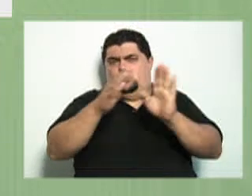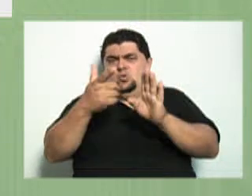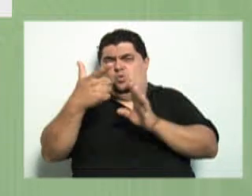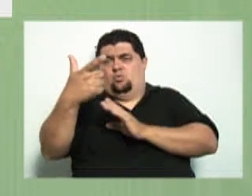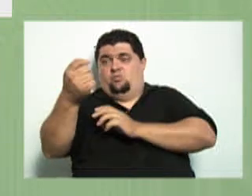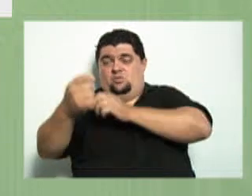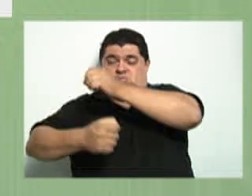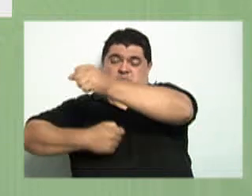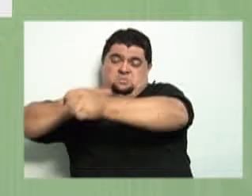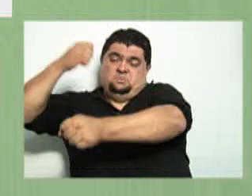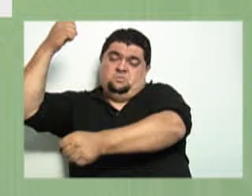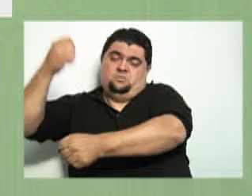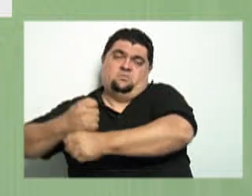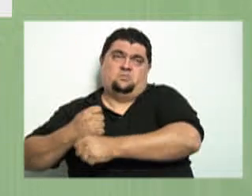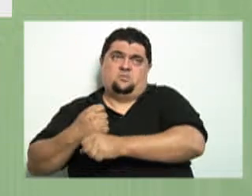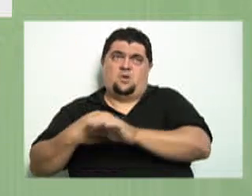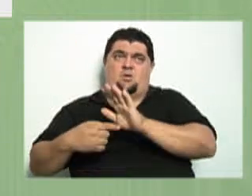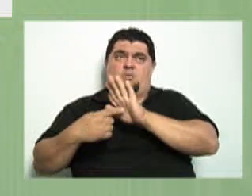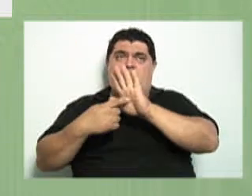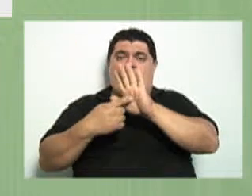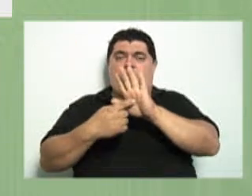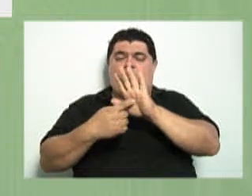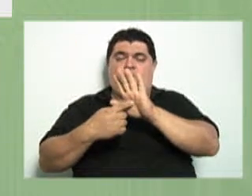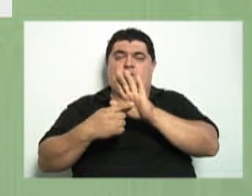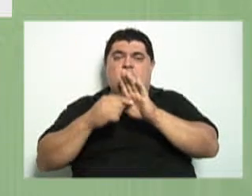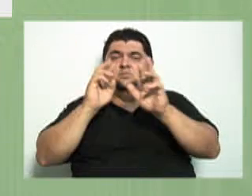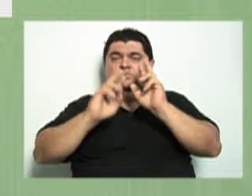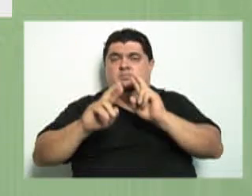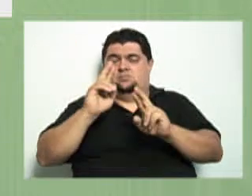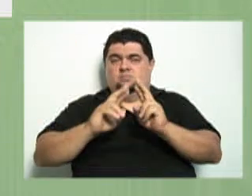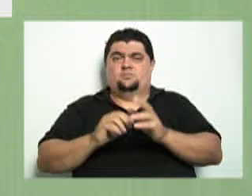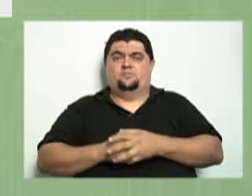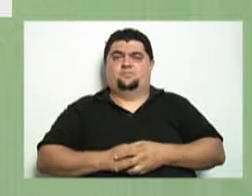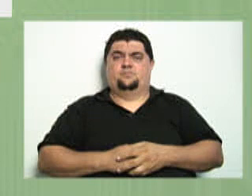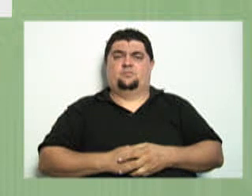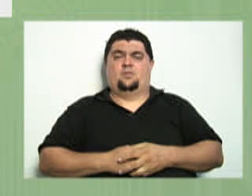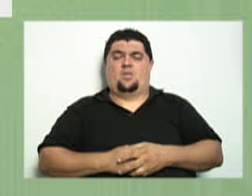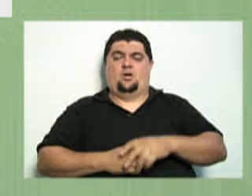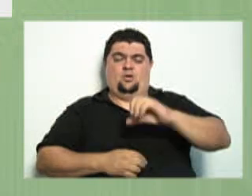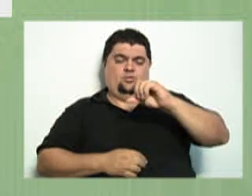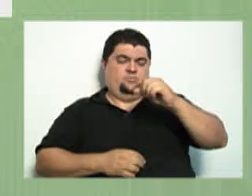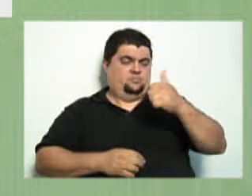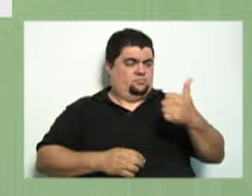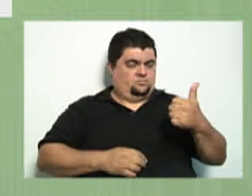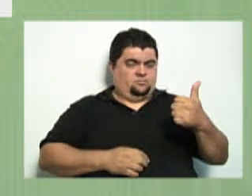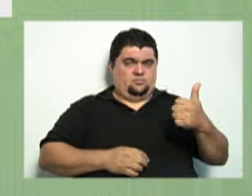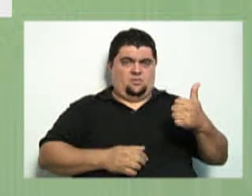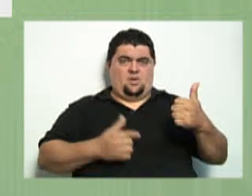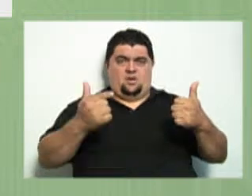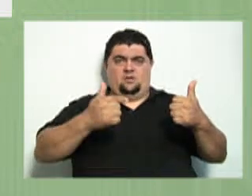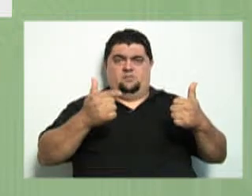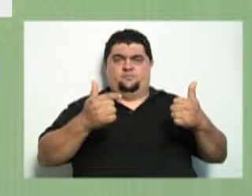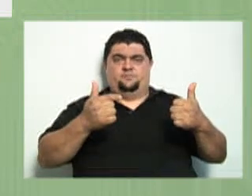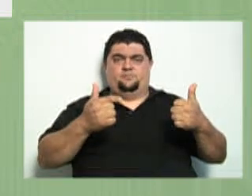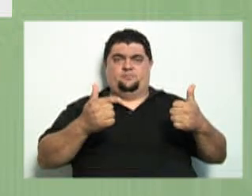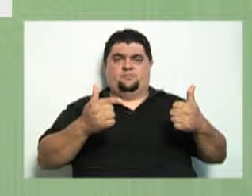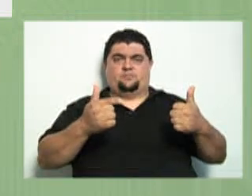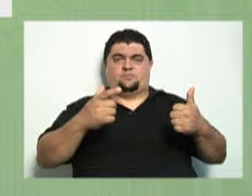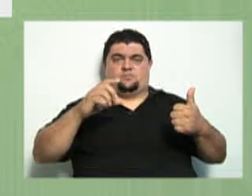anos. Esse aqui mostra resultado. O primeiro está mostrando, então, de 1991. E esse segundo dado vai mostrar a